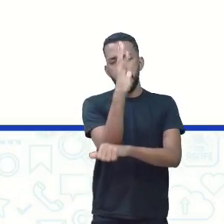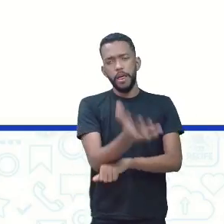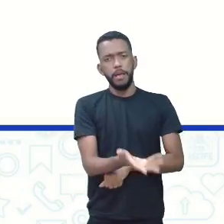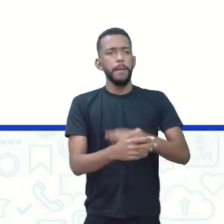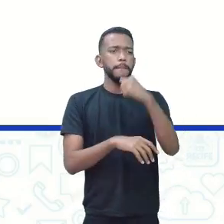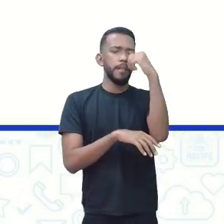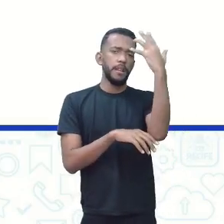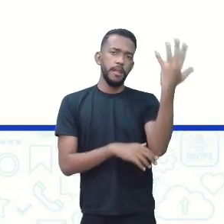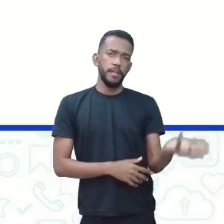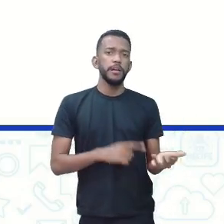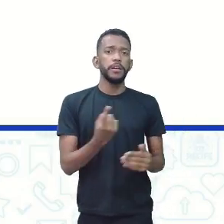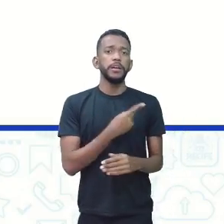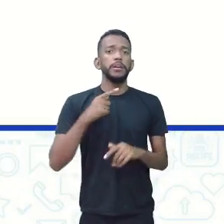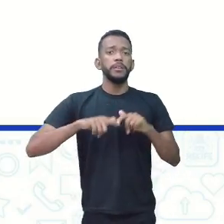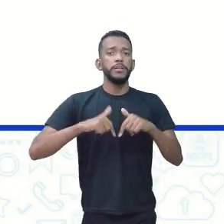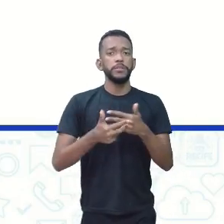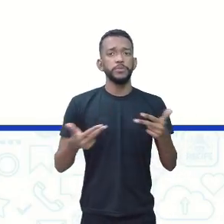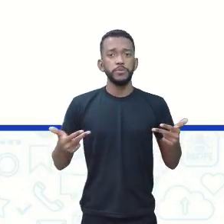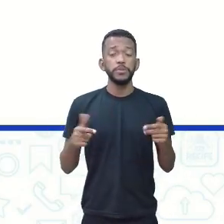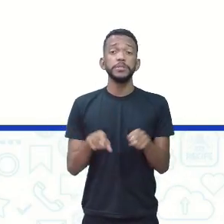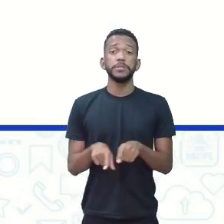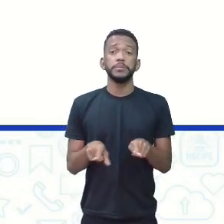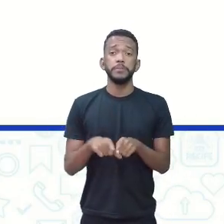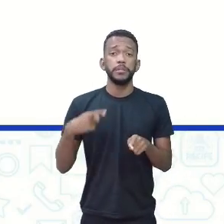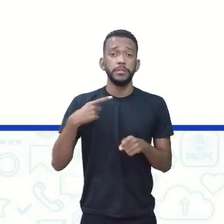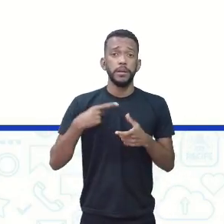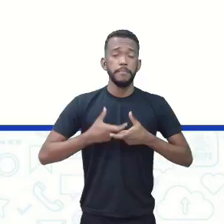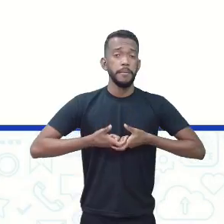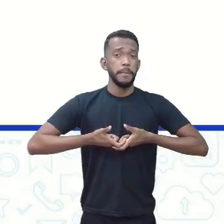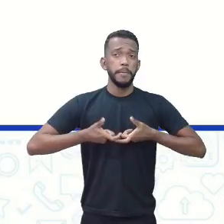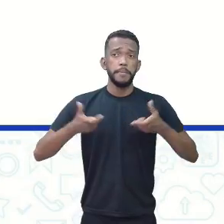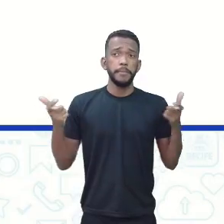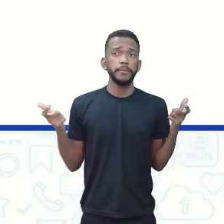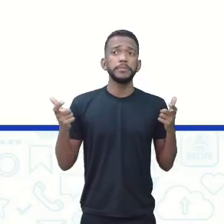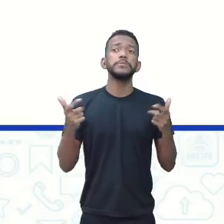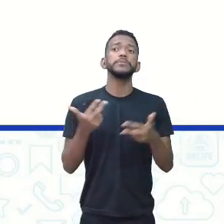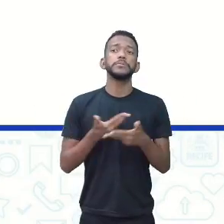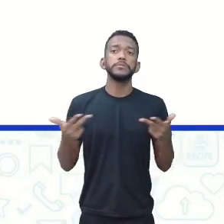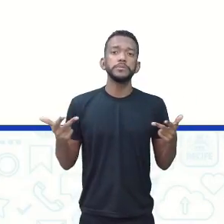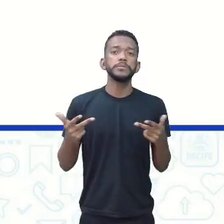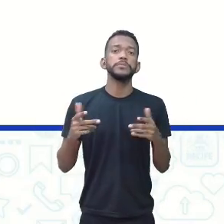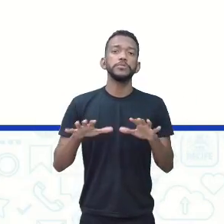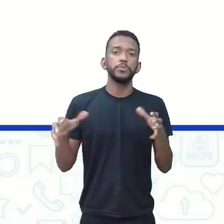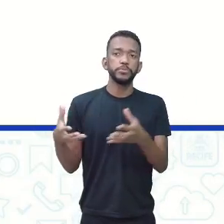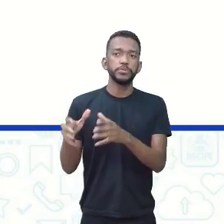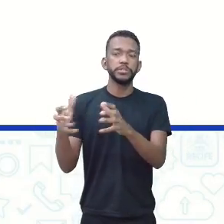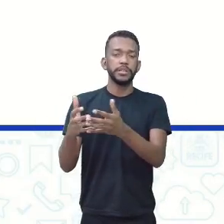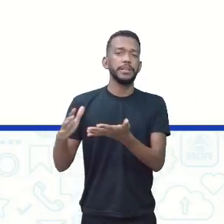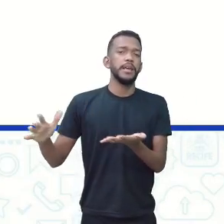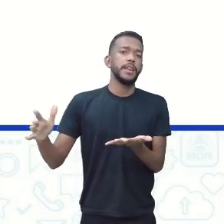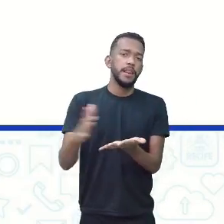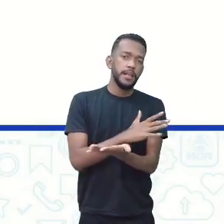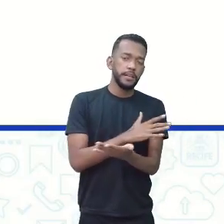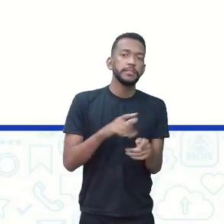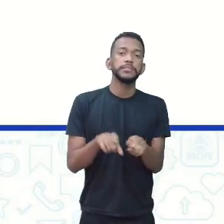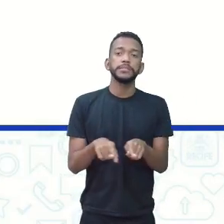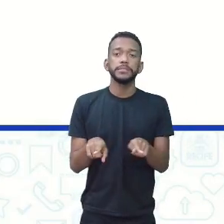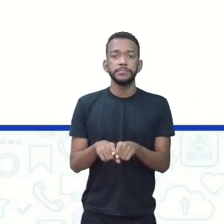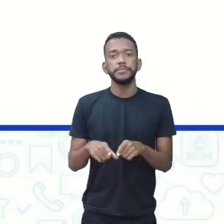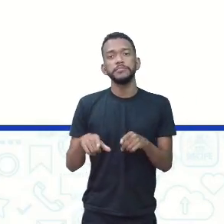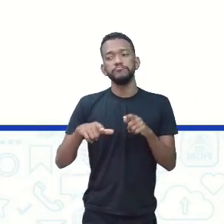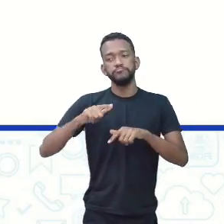esgotamento dos recursos e uma massiva extinção de espécies, comunidades estão sendo arruinadas.